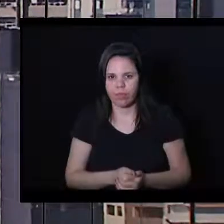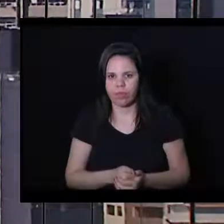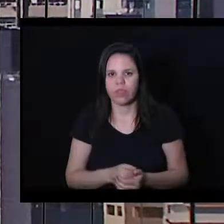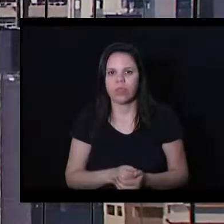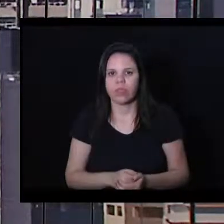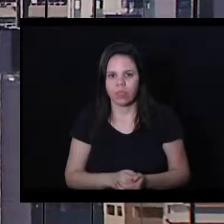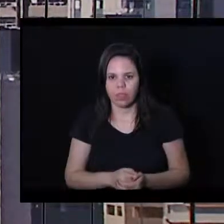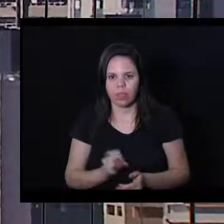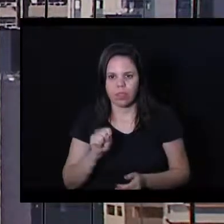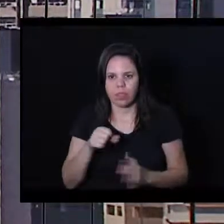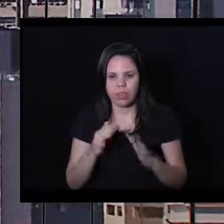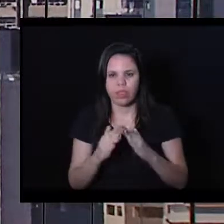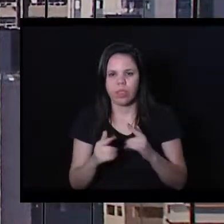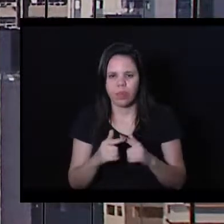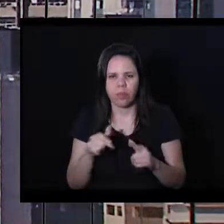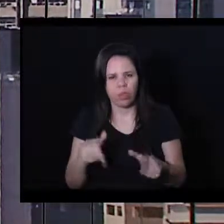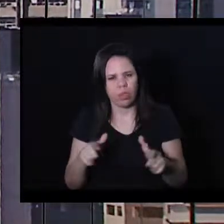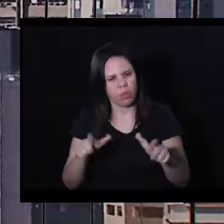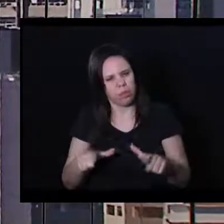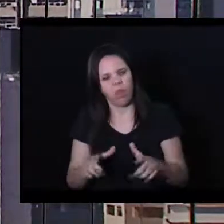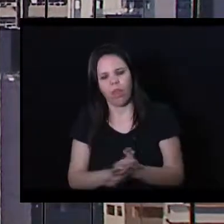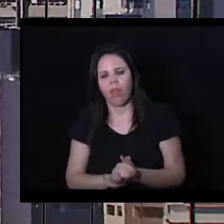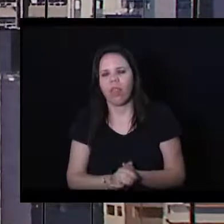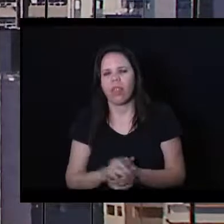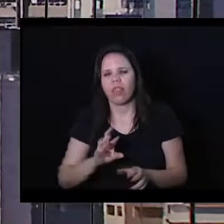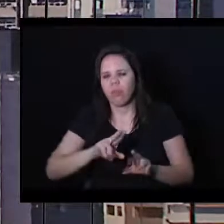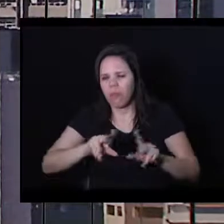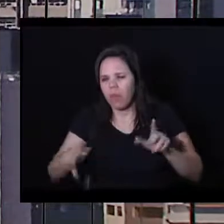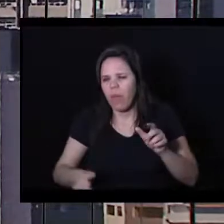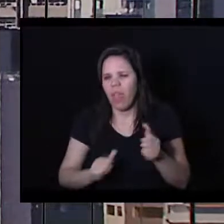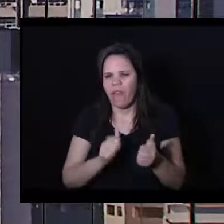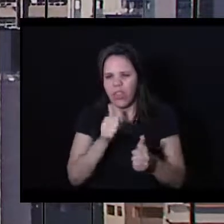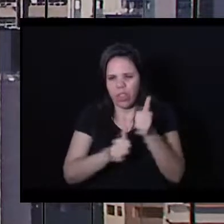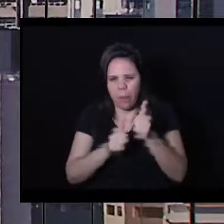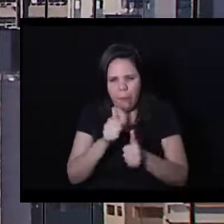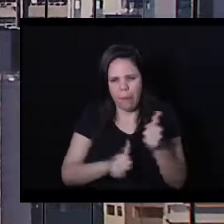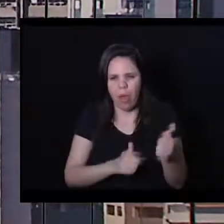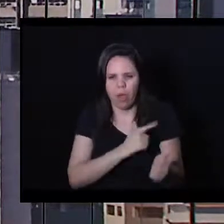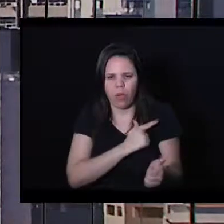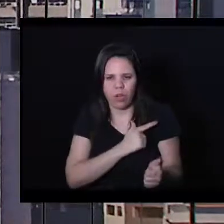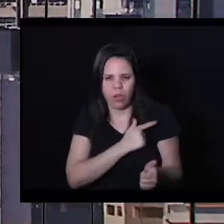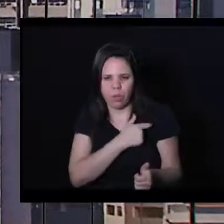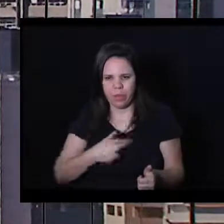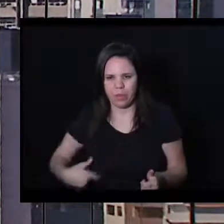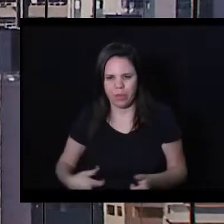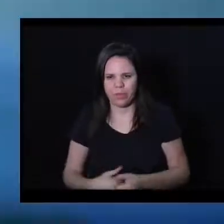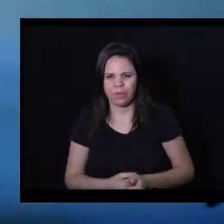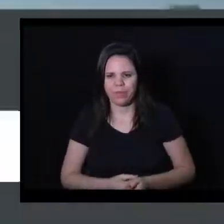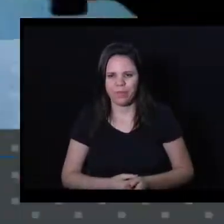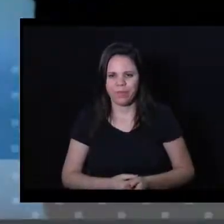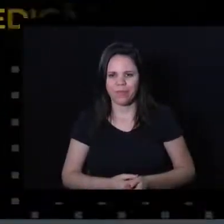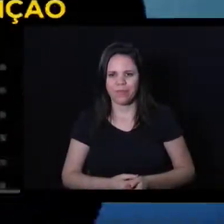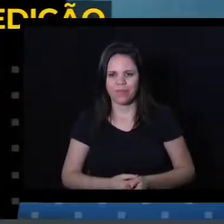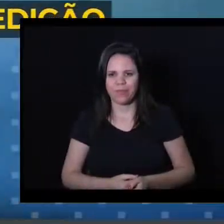Mahikari, futebol americano, Ponte Preta, Guarani, tudo isso em apenas 2 minutos.